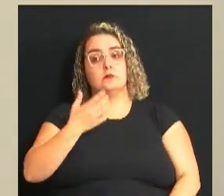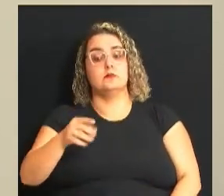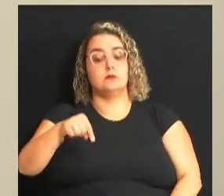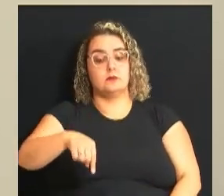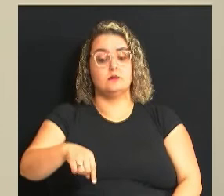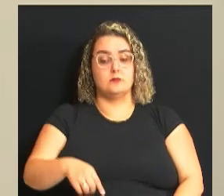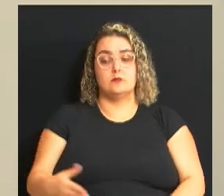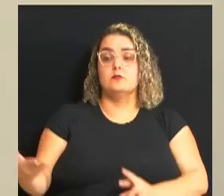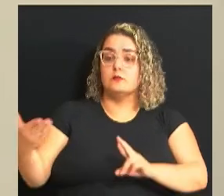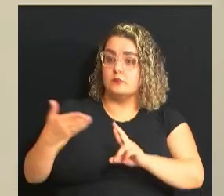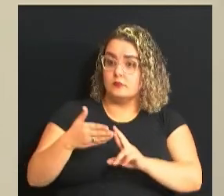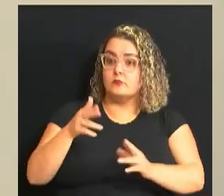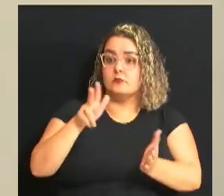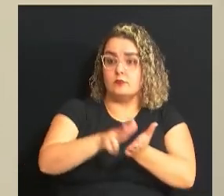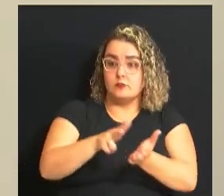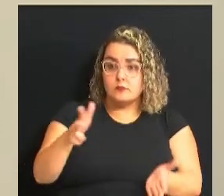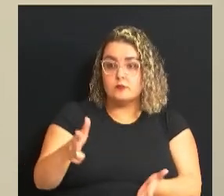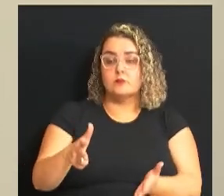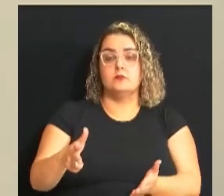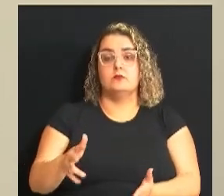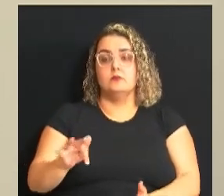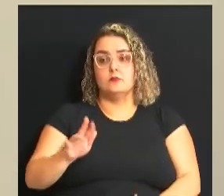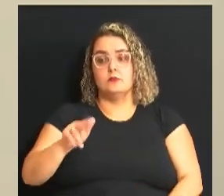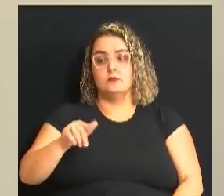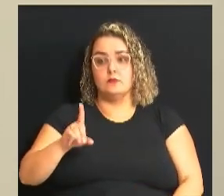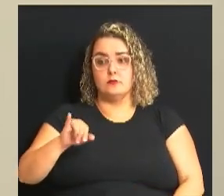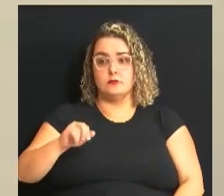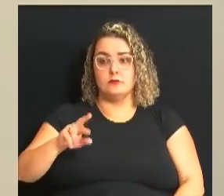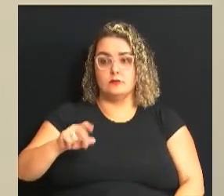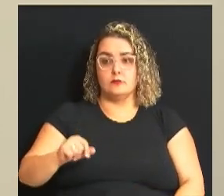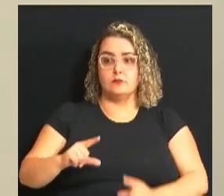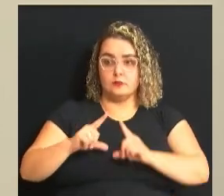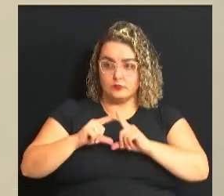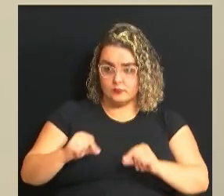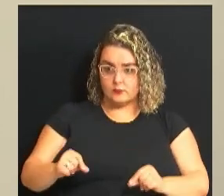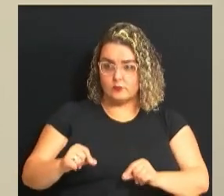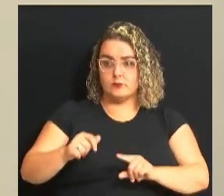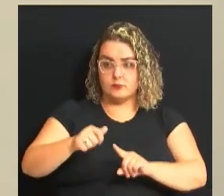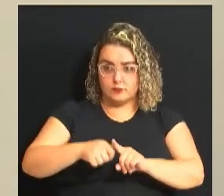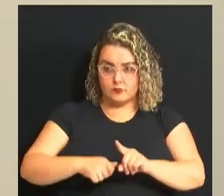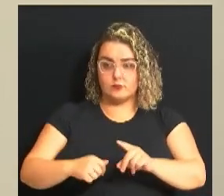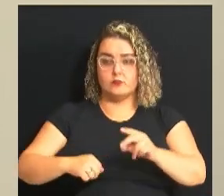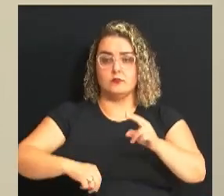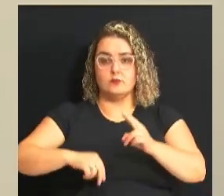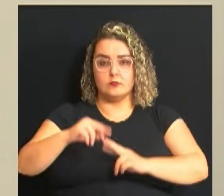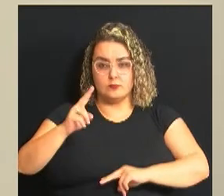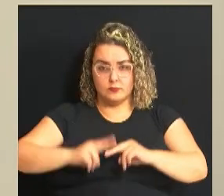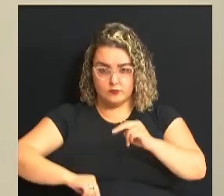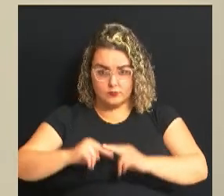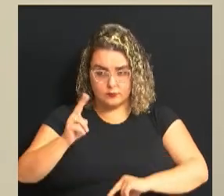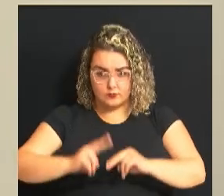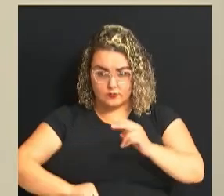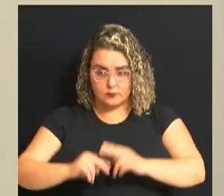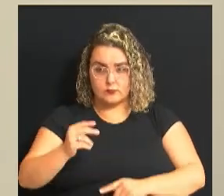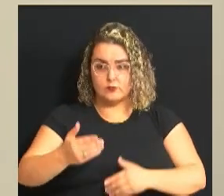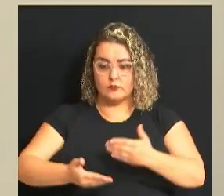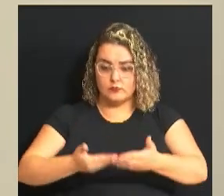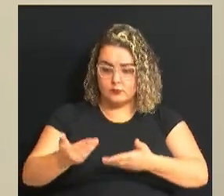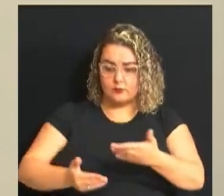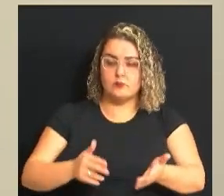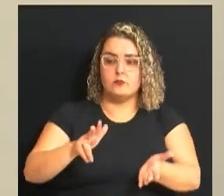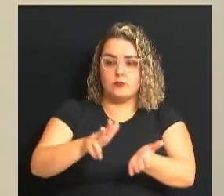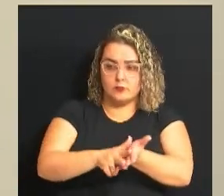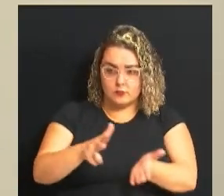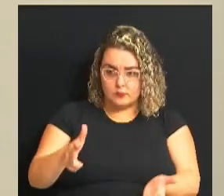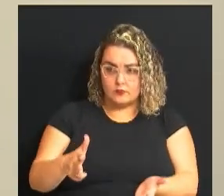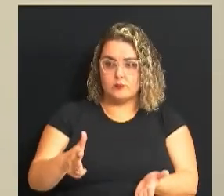referência de regularização fundiária. Eu estive em Brasília em junho e tratamos muito a respeito deste assunto da regularização